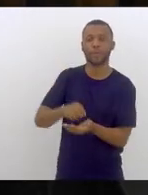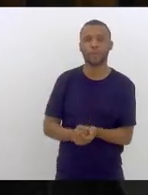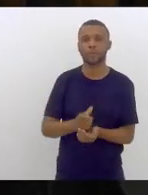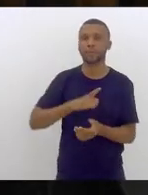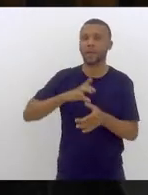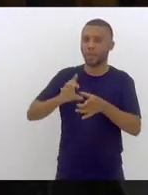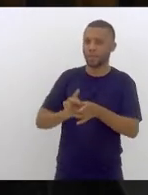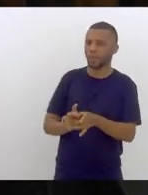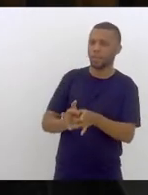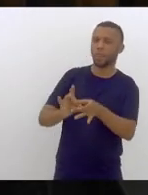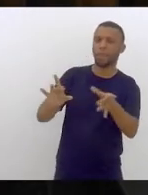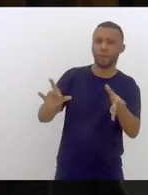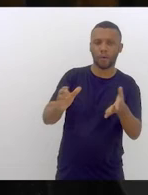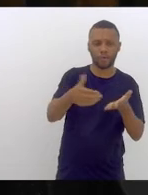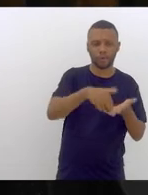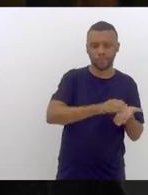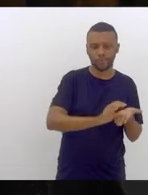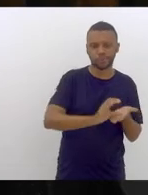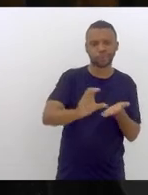vultosas